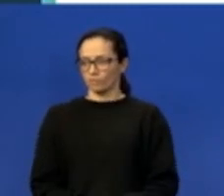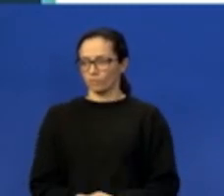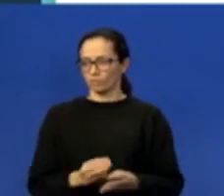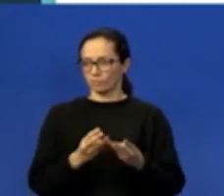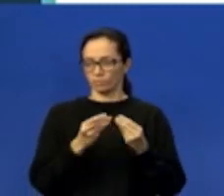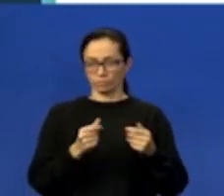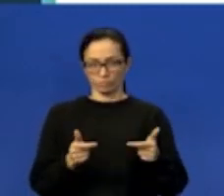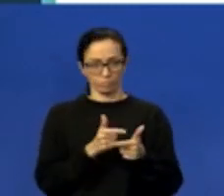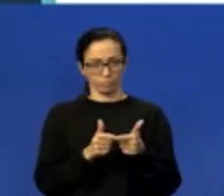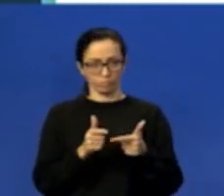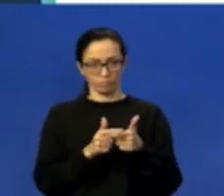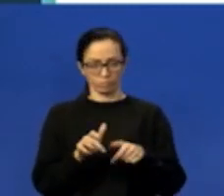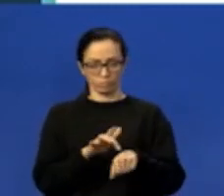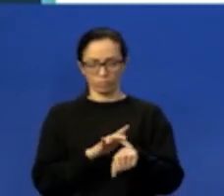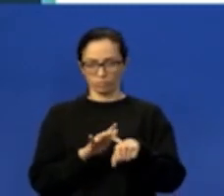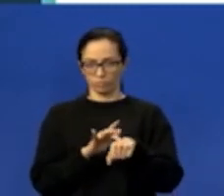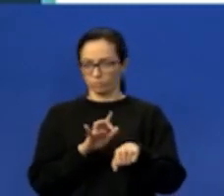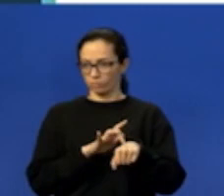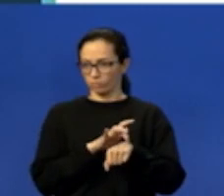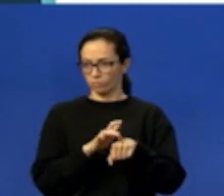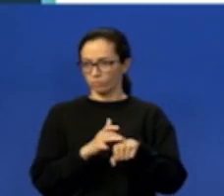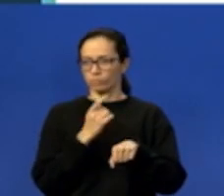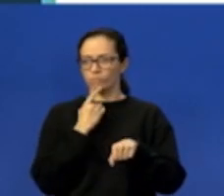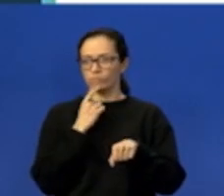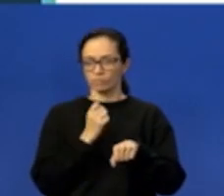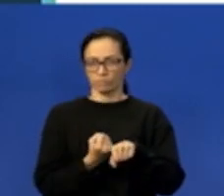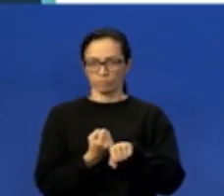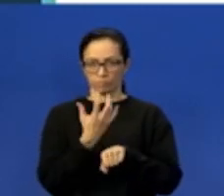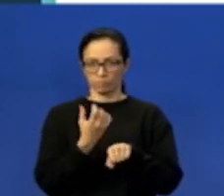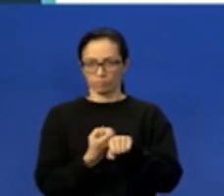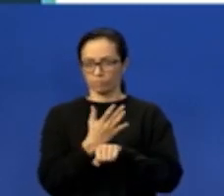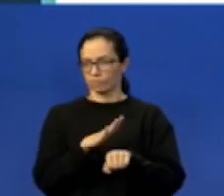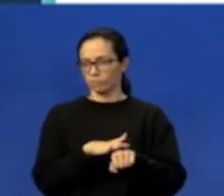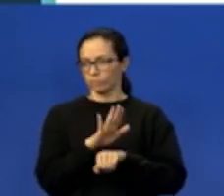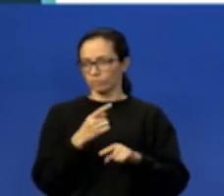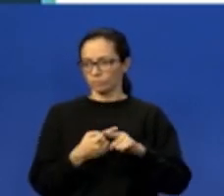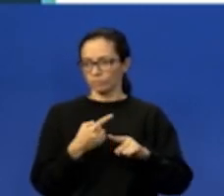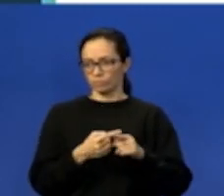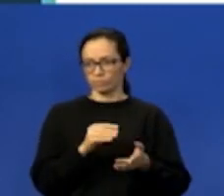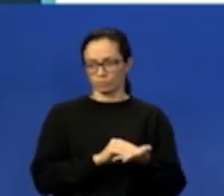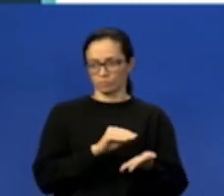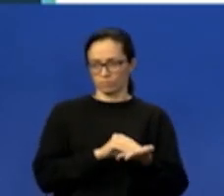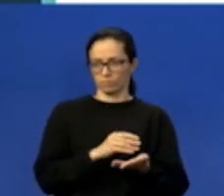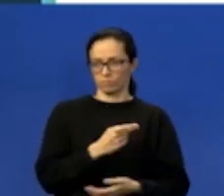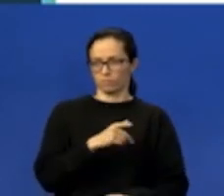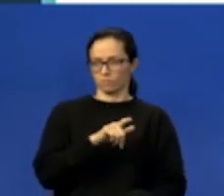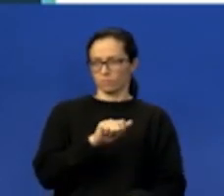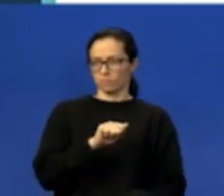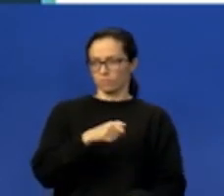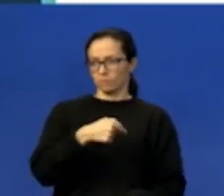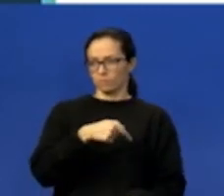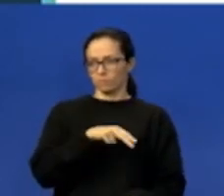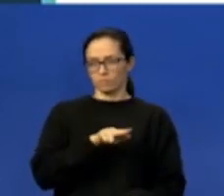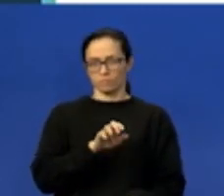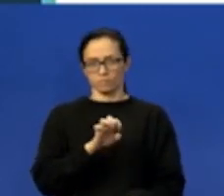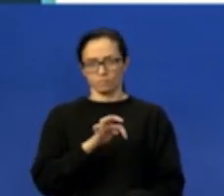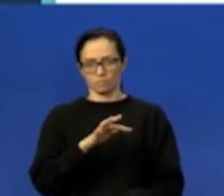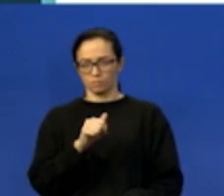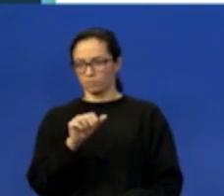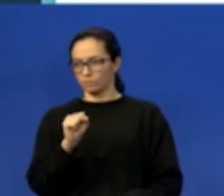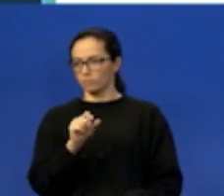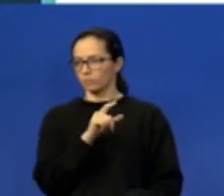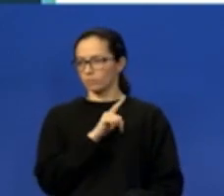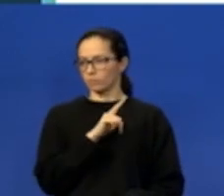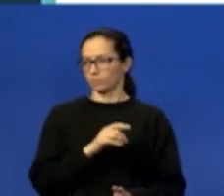formação defeituosa dos tampões hemoestáticos e sangramento devido à diminuição do número de plaquetas, que é a trombocitopenia e a trombocitose, que seria o